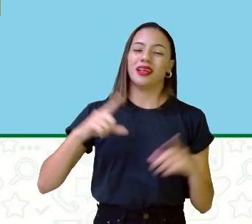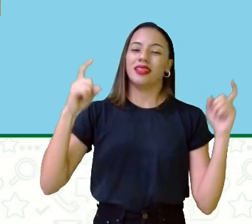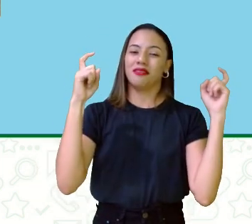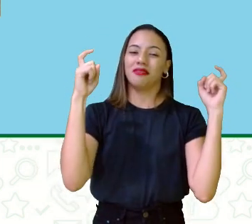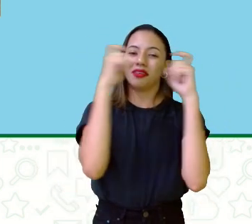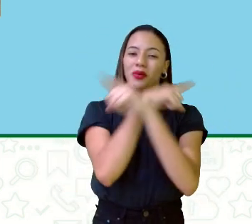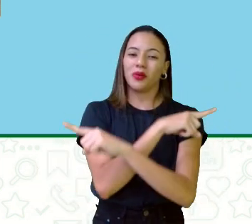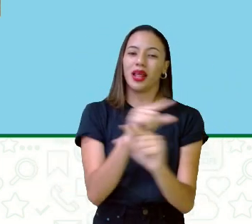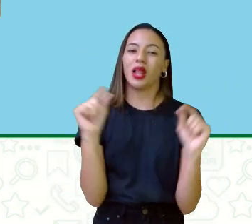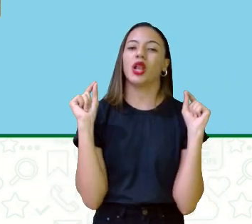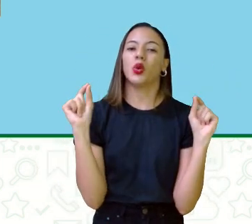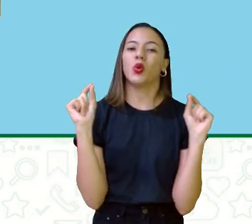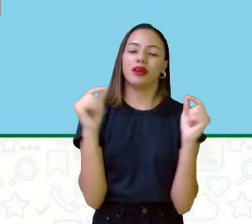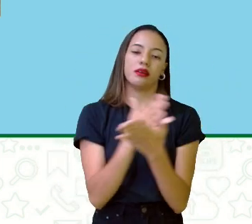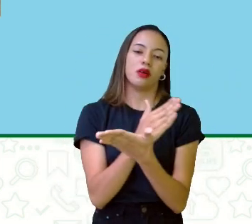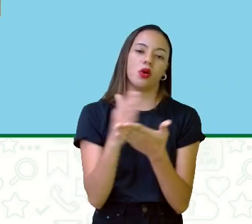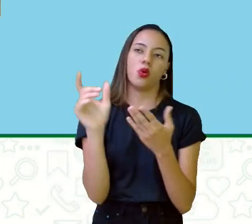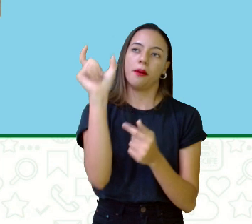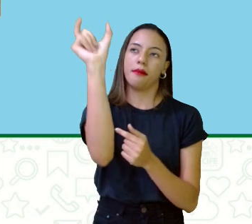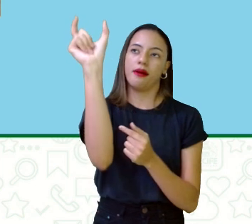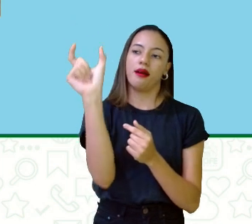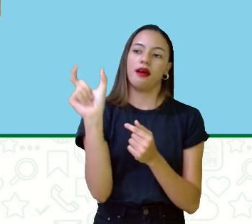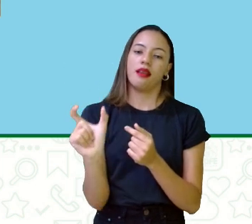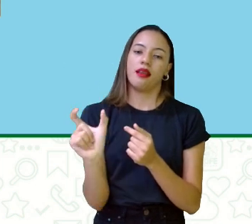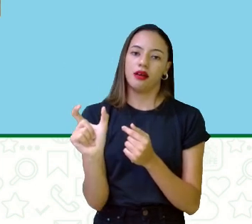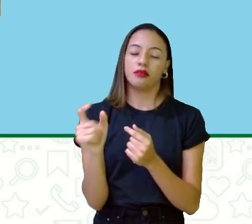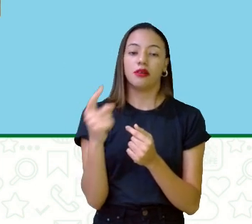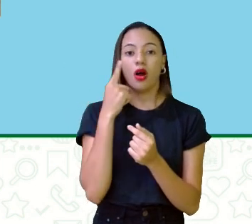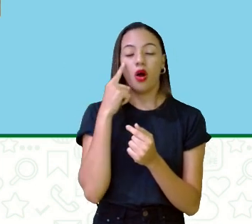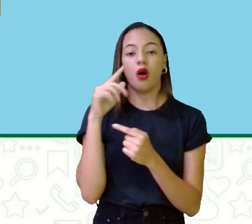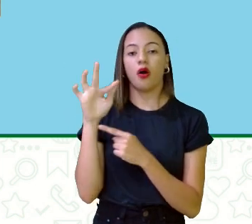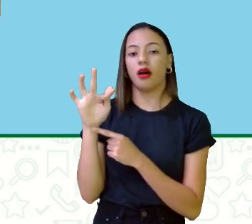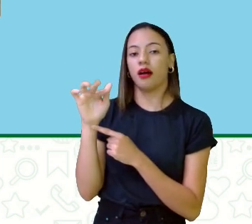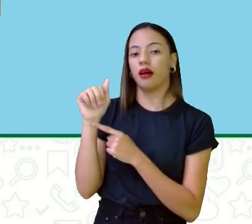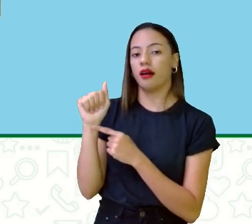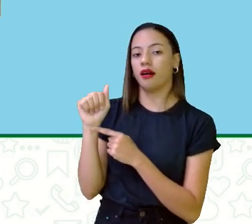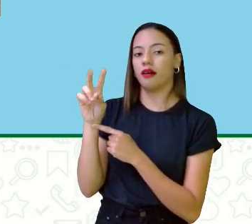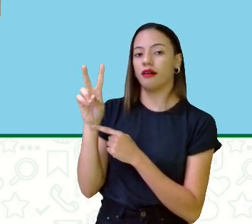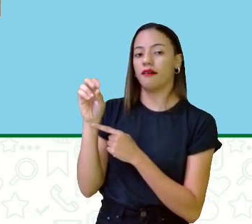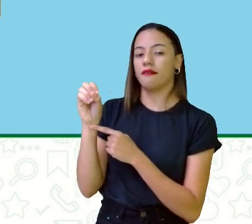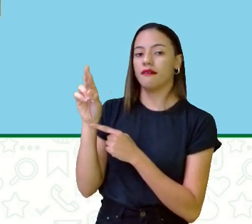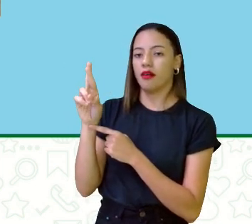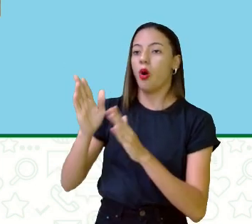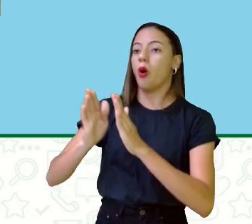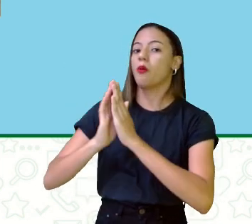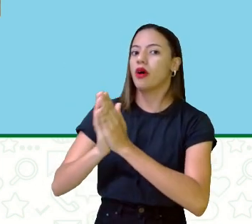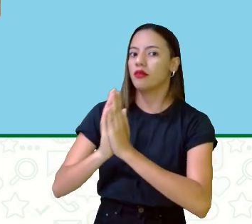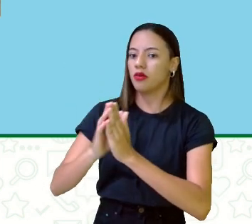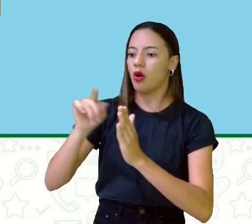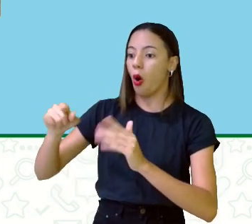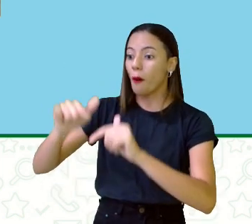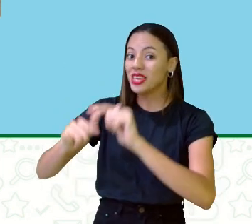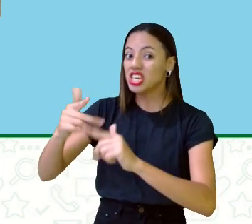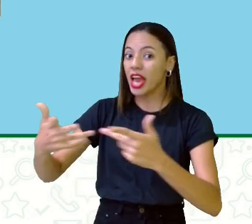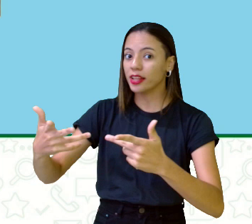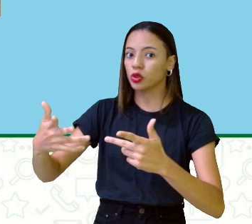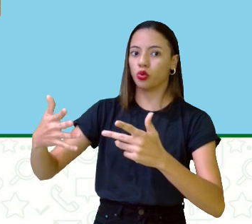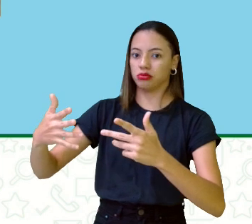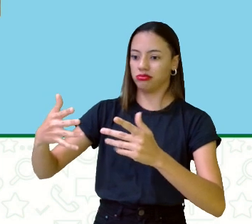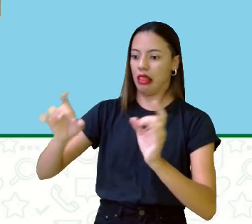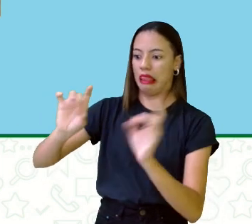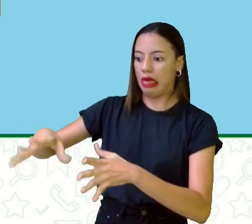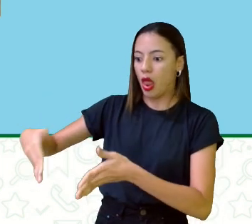Em algumas palavras. E aí tem aqui, ó, favor não deixar objetos no corredor. E